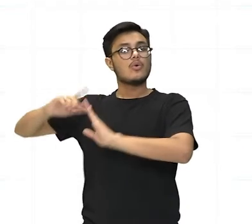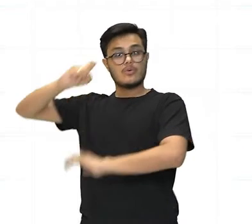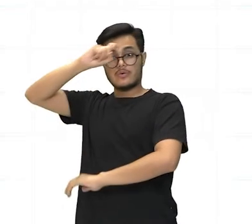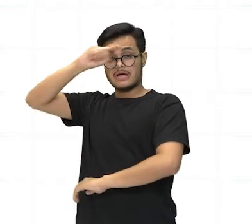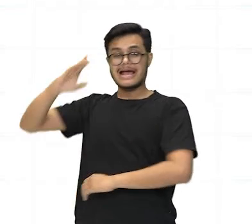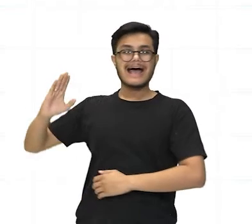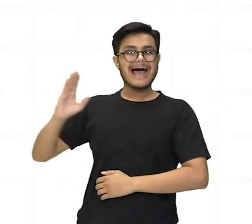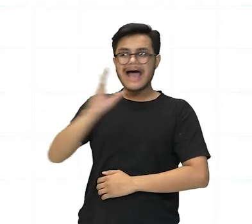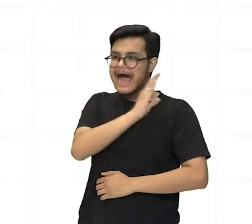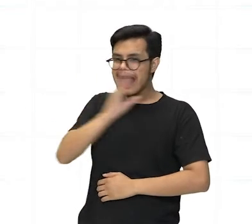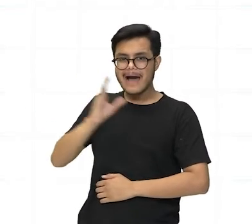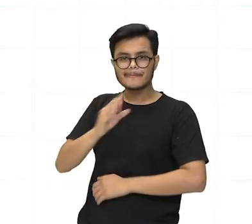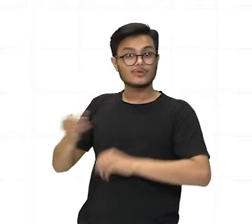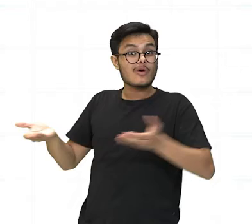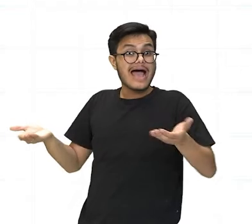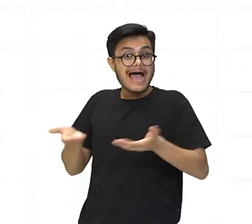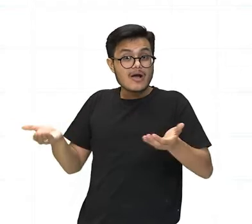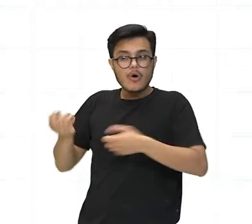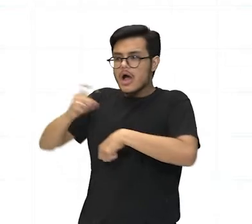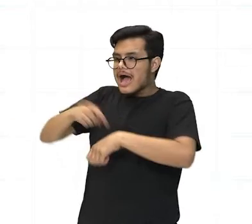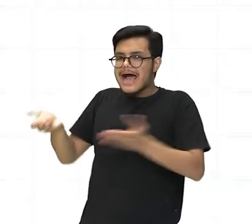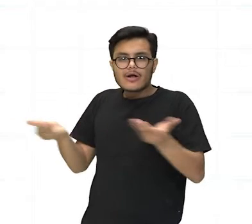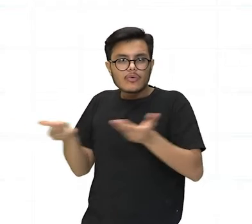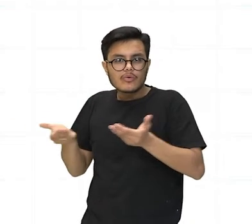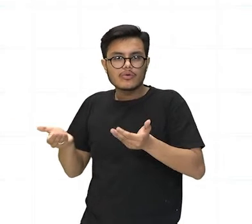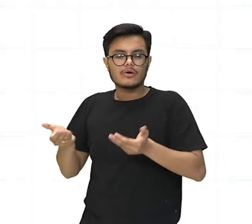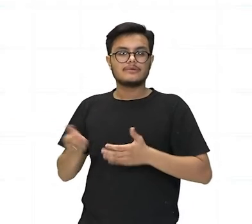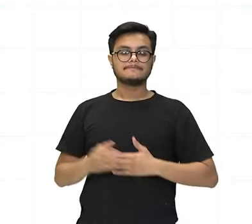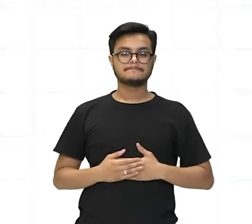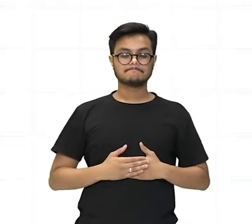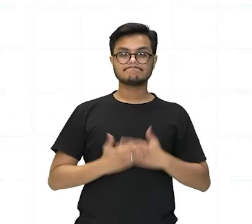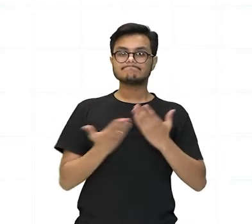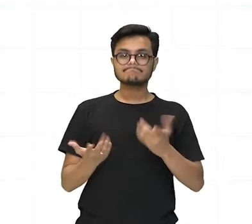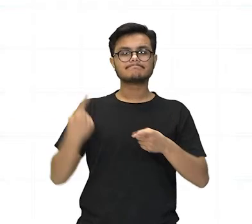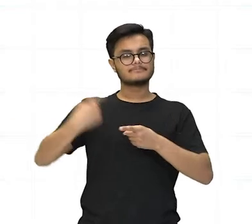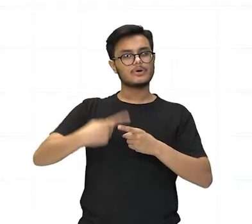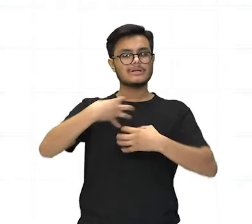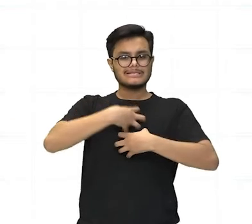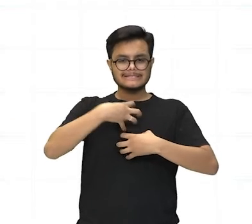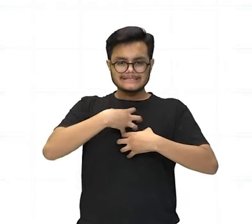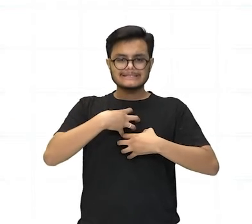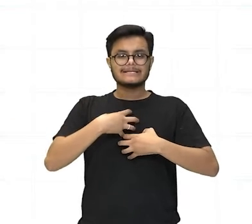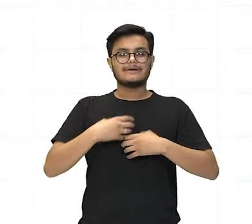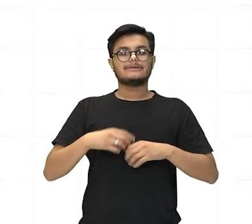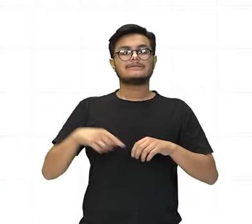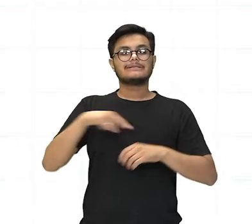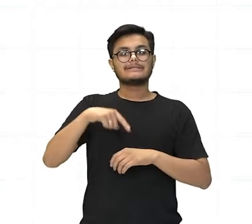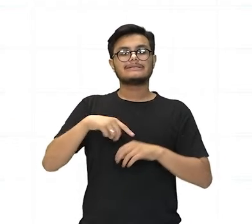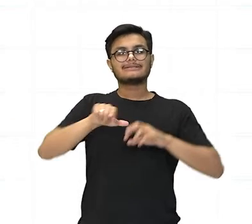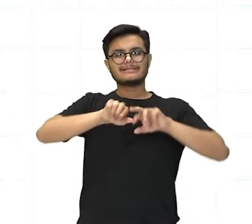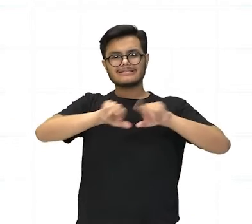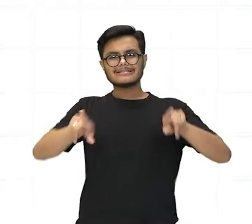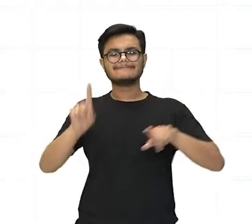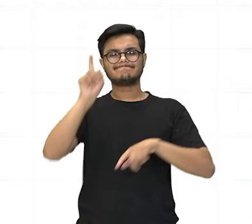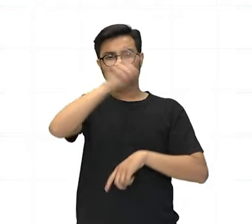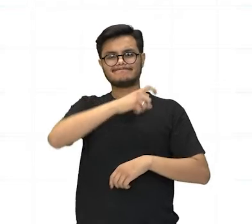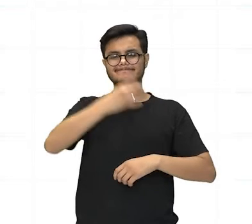médica imediatamente. Afinal, esses sintomas referem-se a